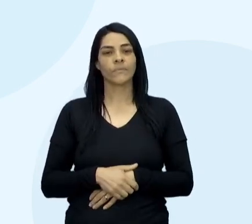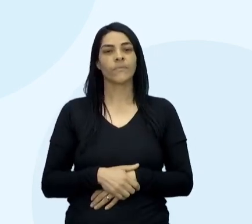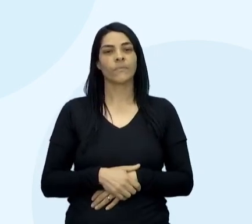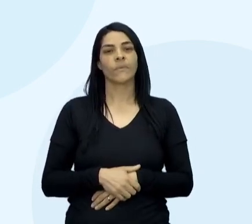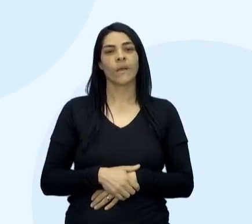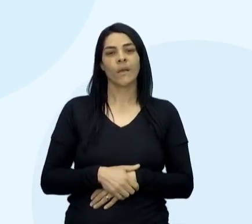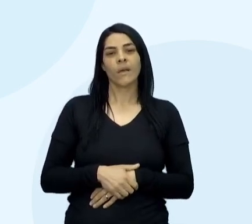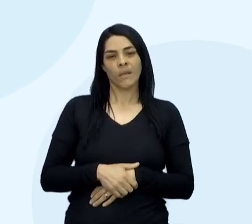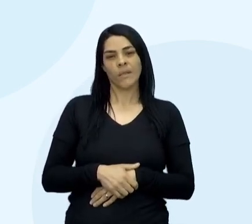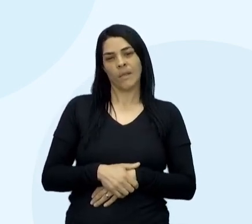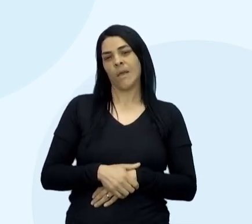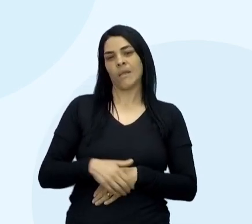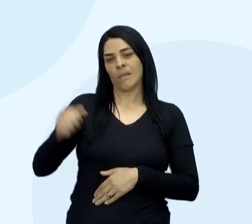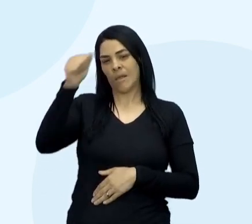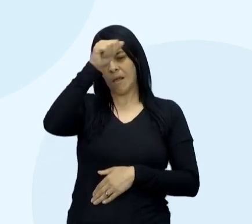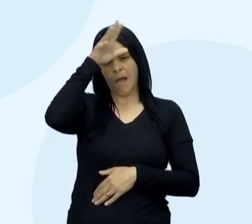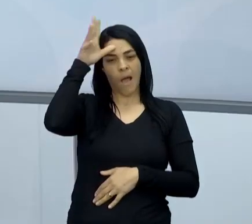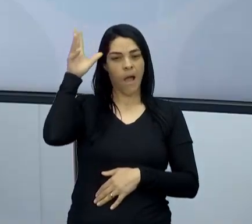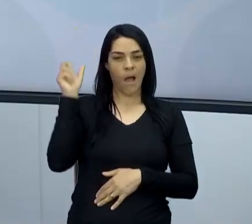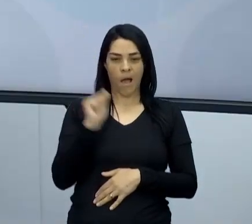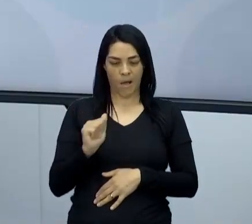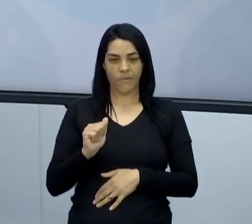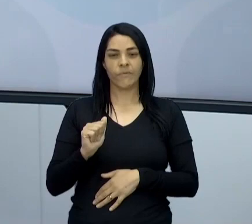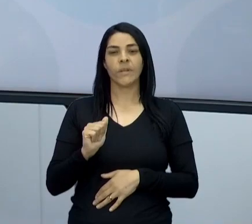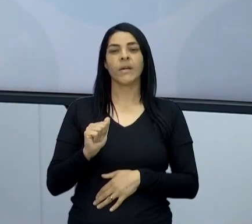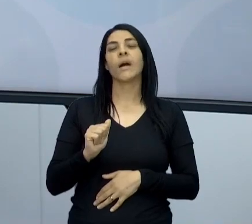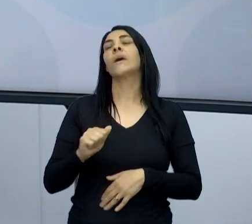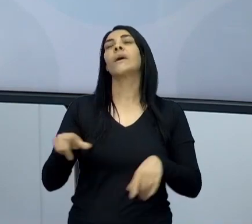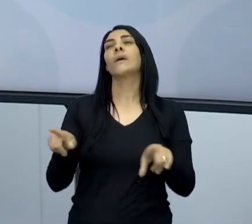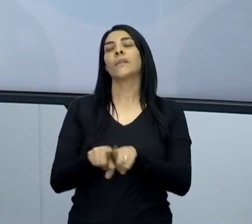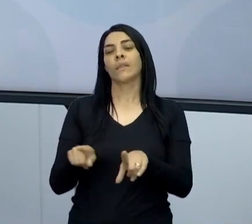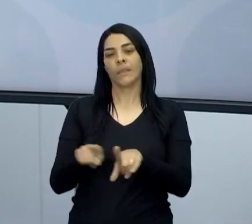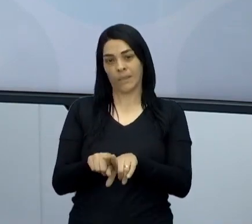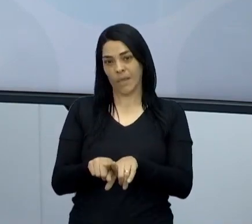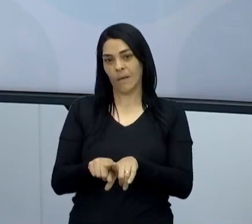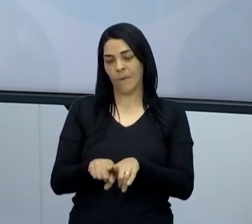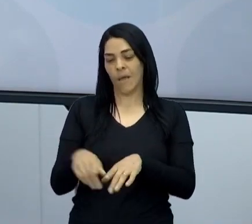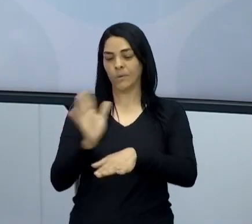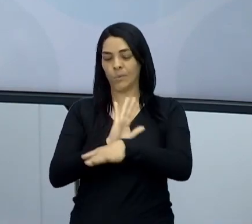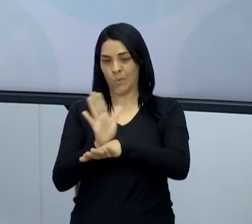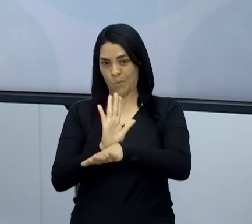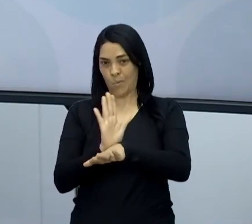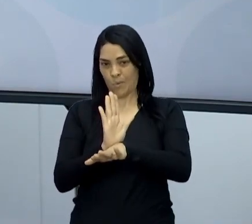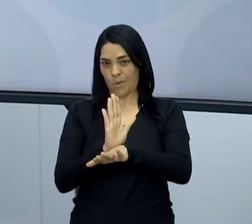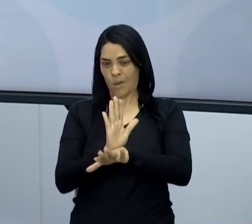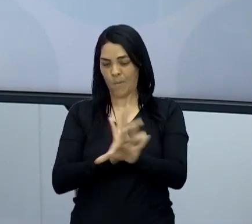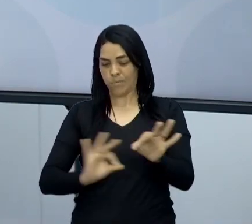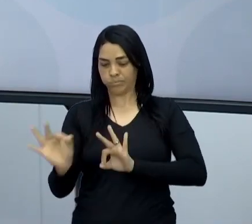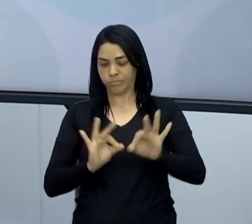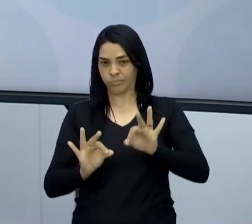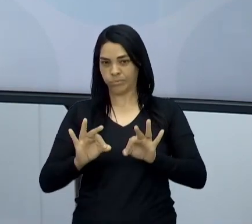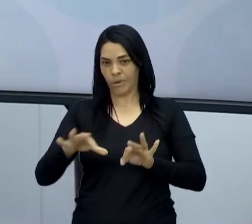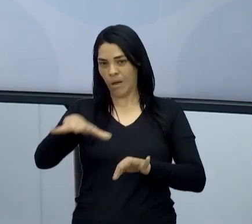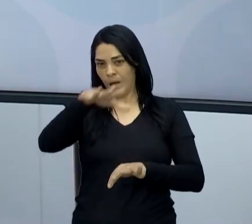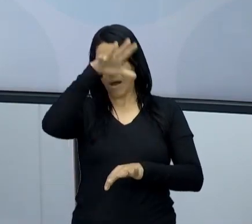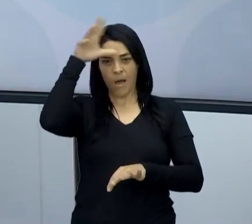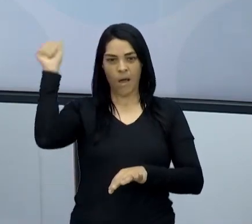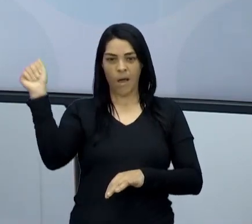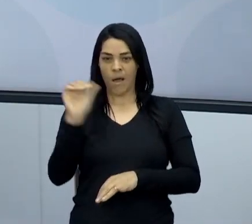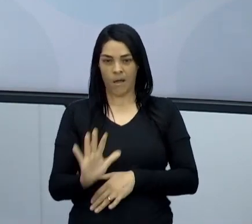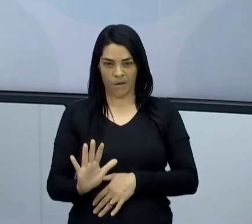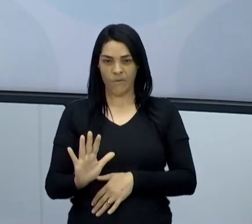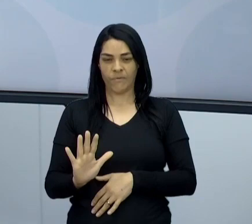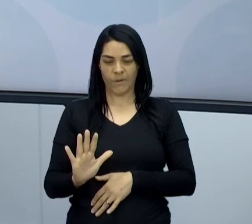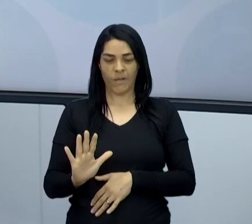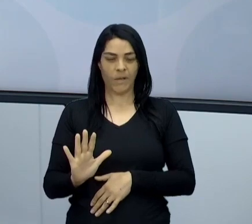mas um exemplo muito bem legal. Por quê? Vem cá. Cinema feito na África é uma coisa, feito sobre a África é outra